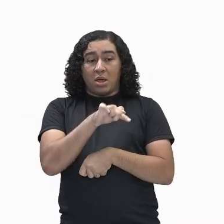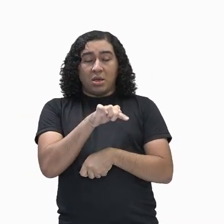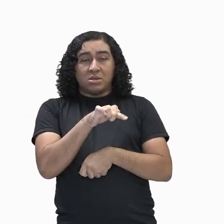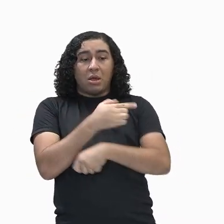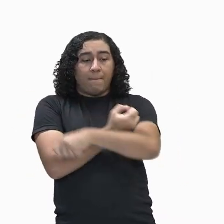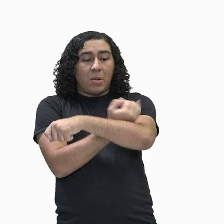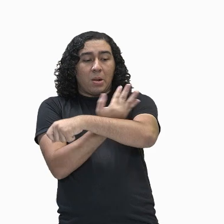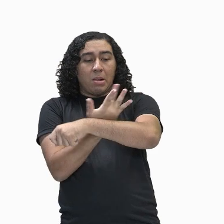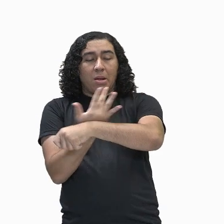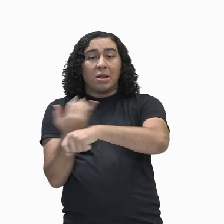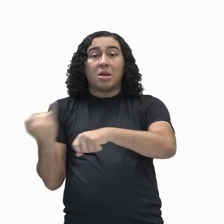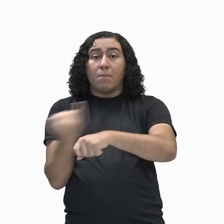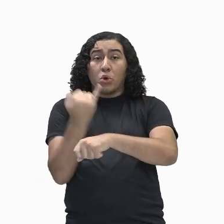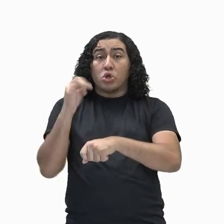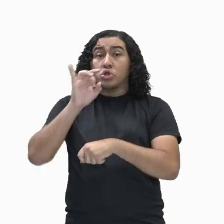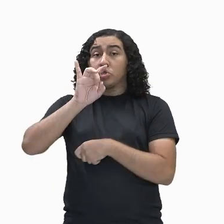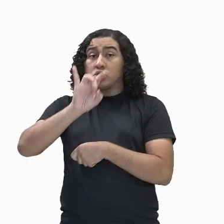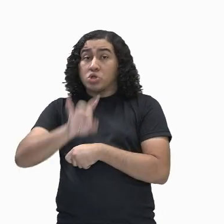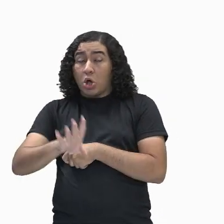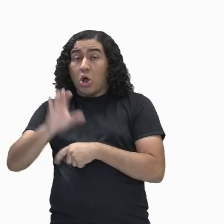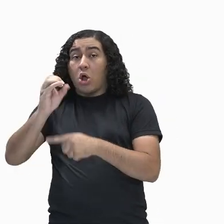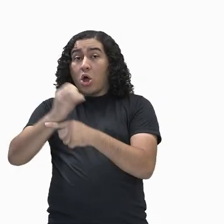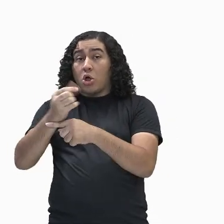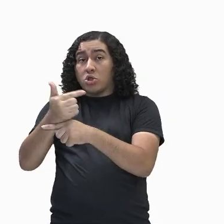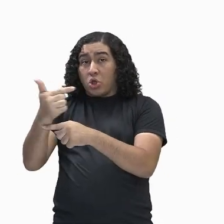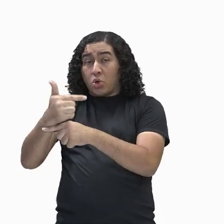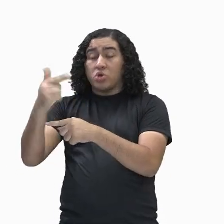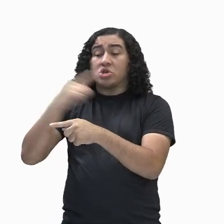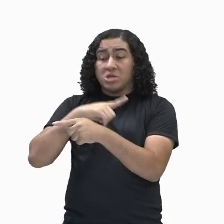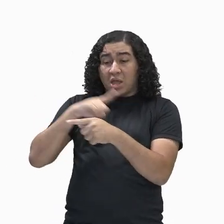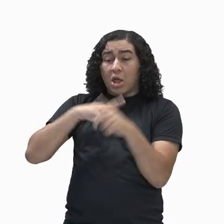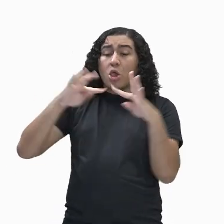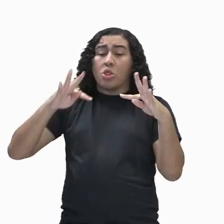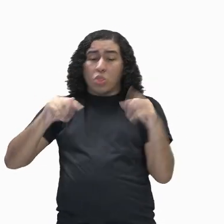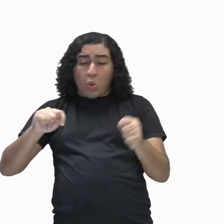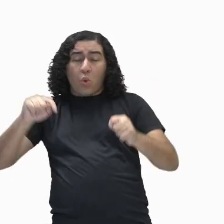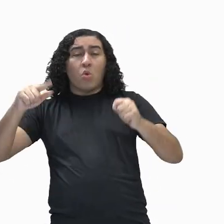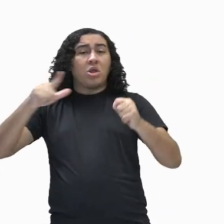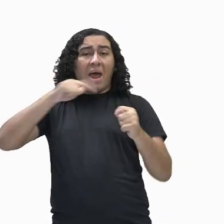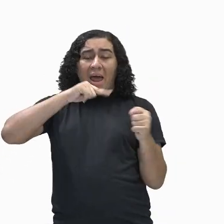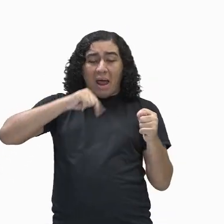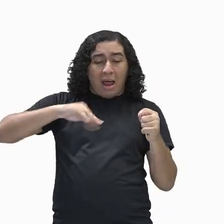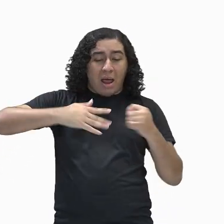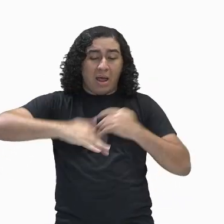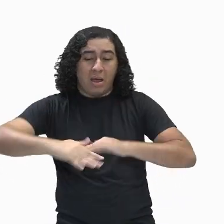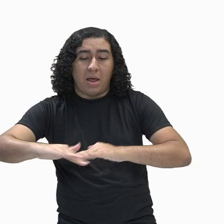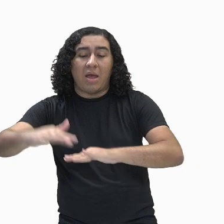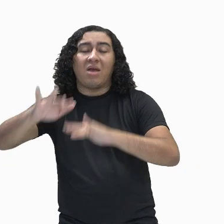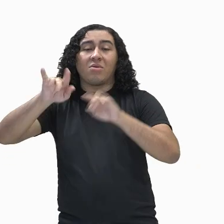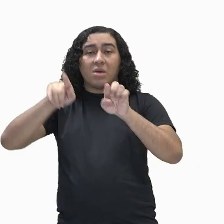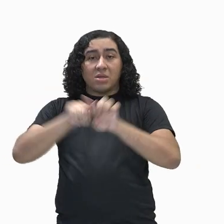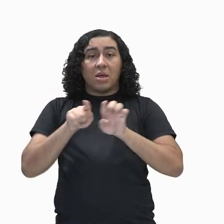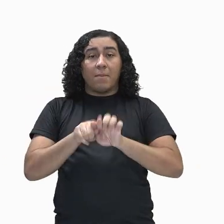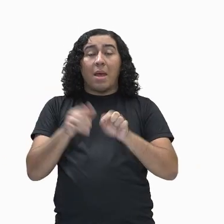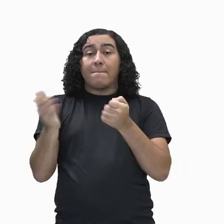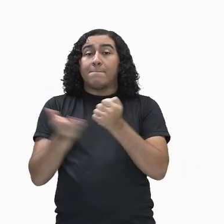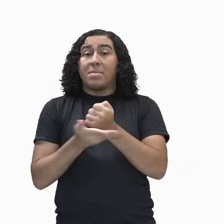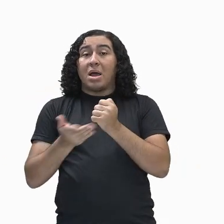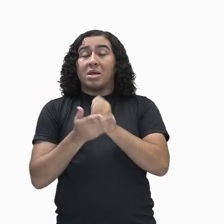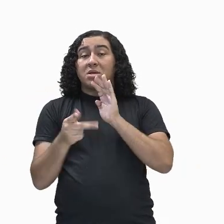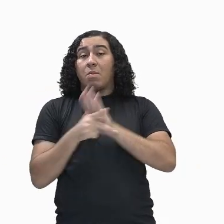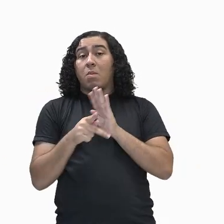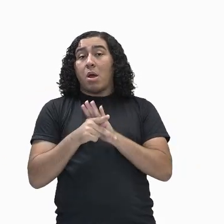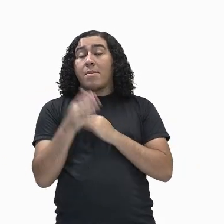Elas são importantes não somente para manter esse ecossistema aquático, né? porque elas também vão ser base ali